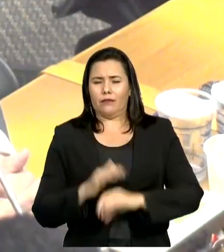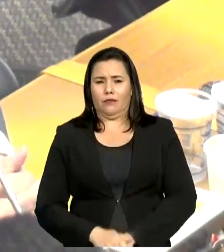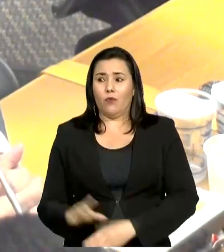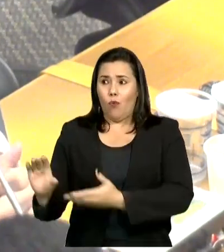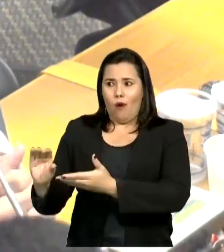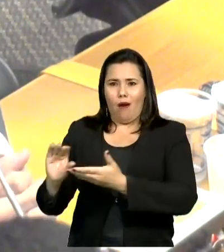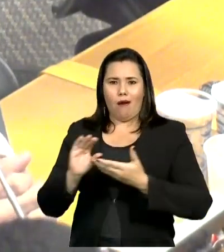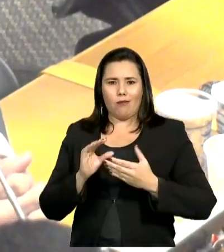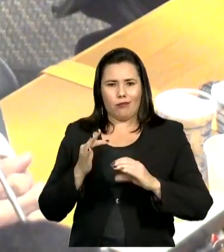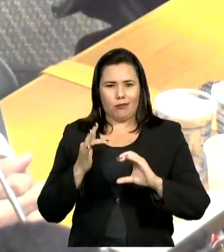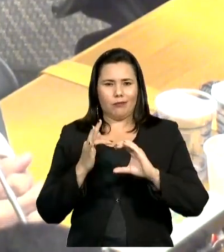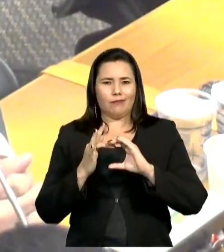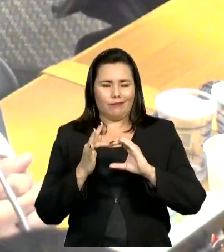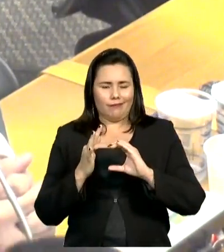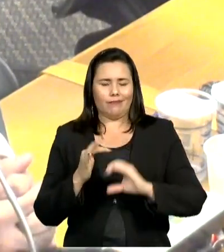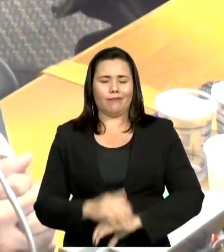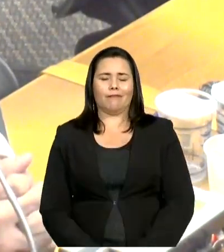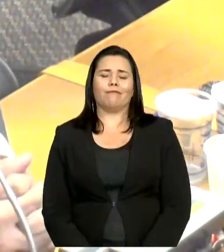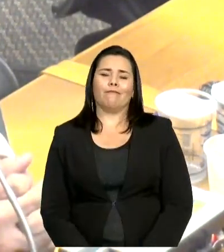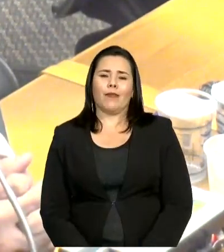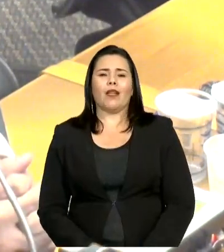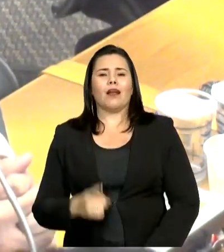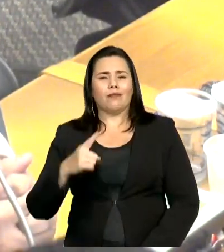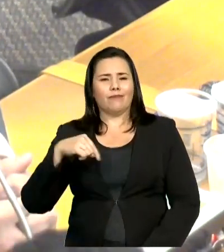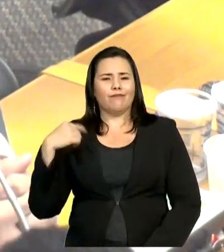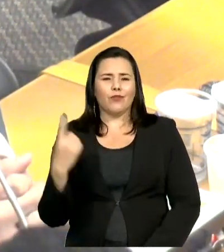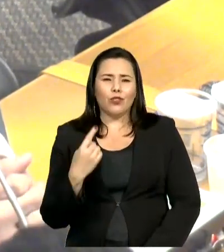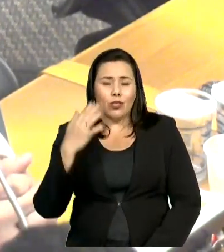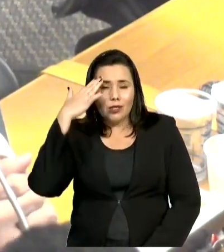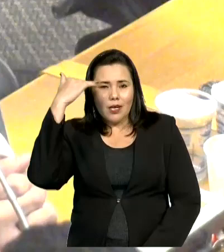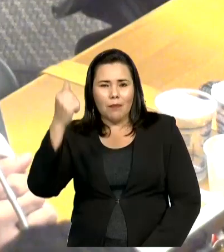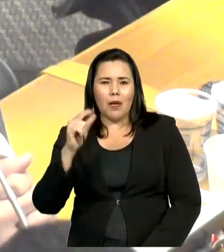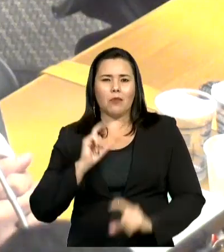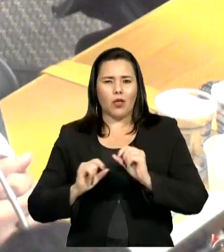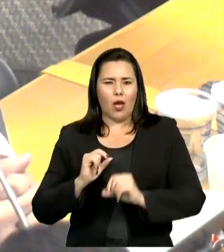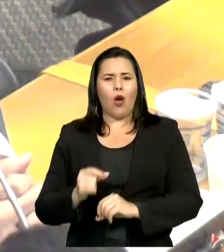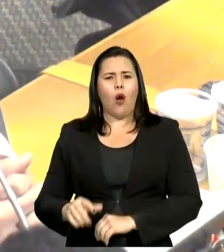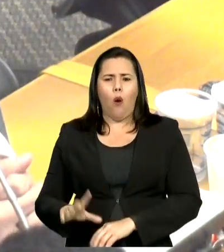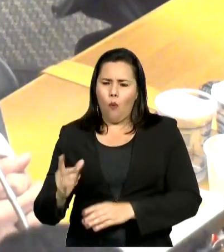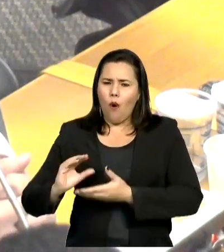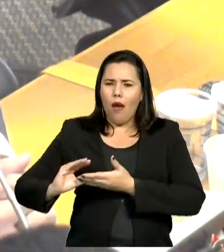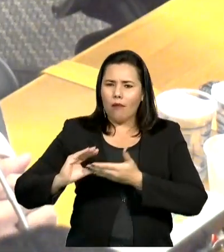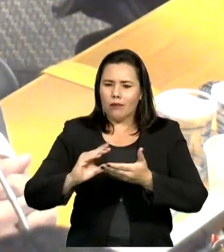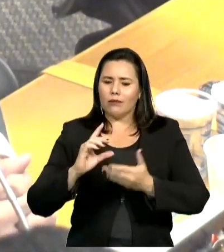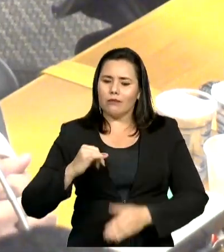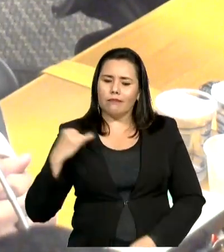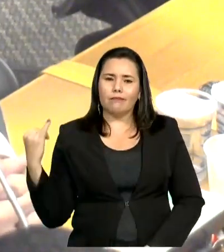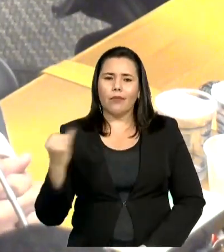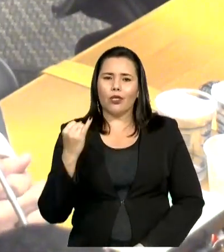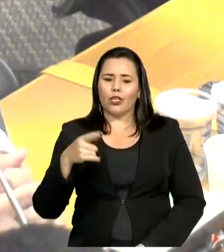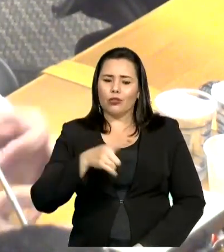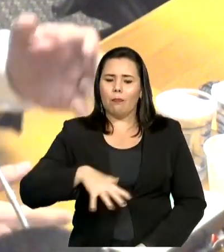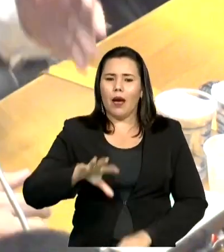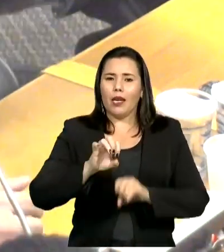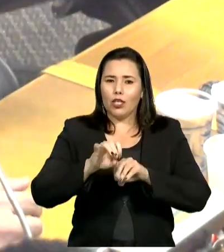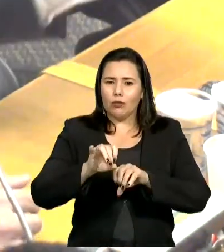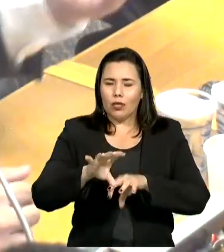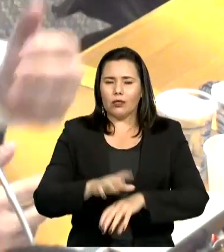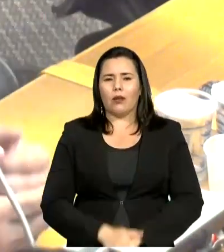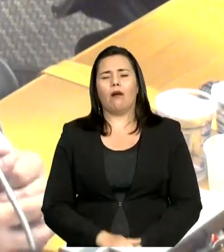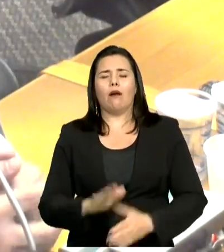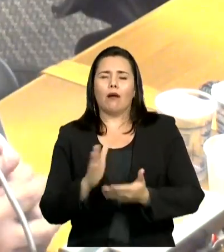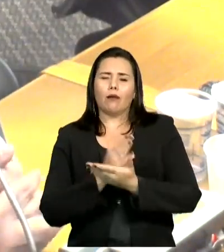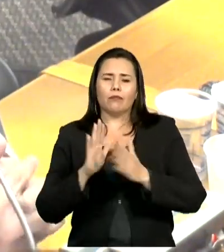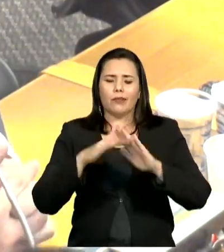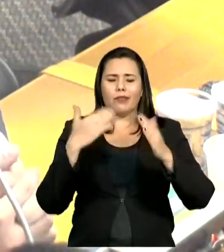quantia razoável de recursos que vão garantir a melhoria das escolas, algumas escolas que precisam de reforma, porque